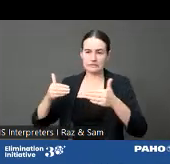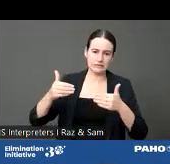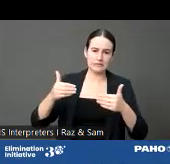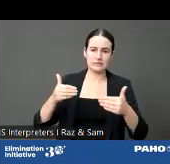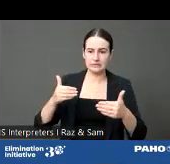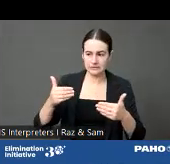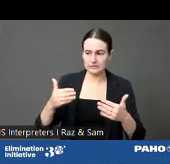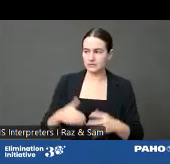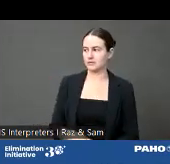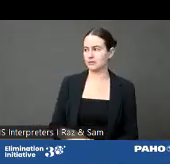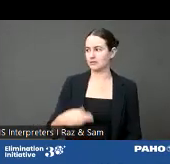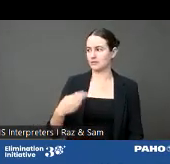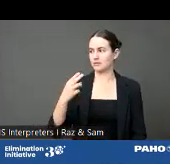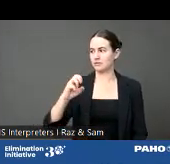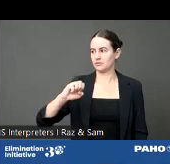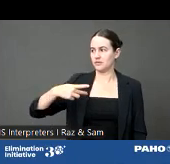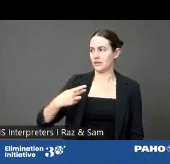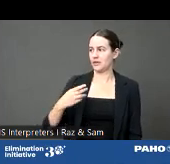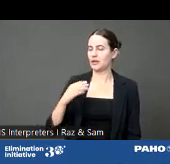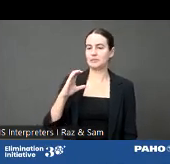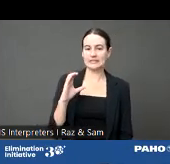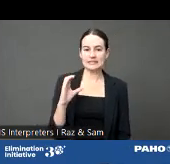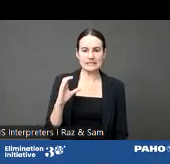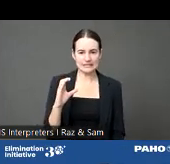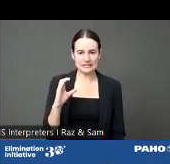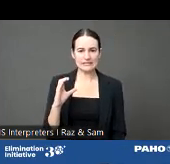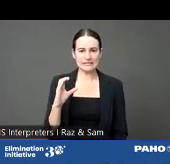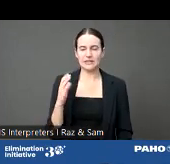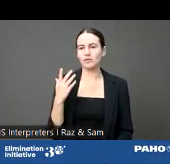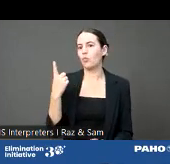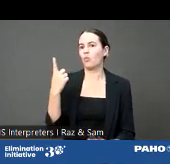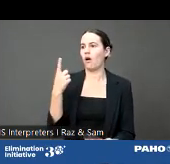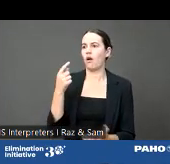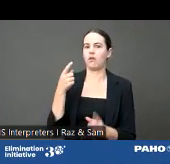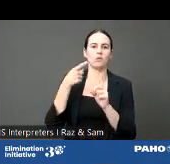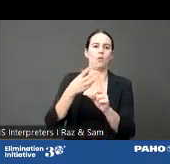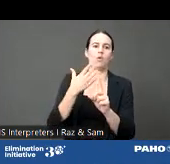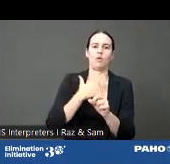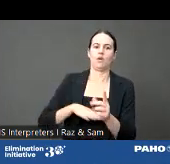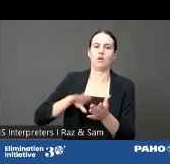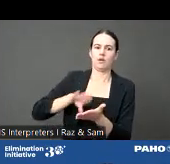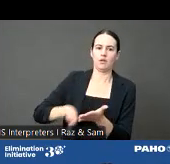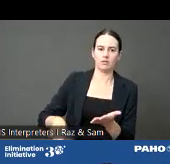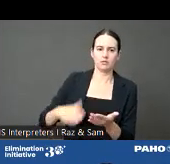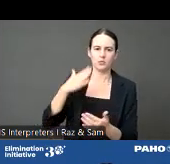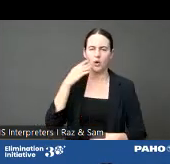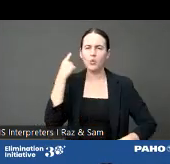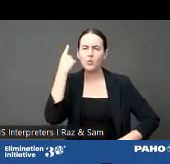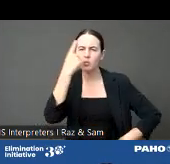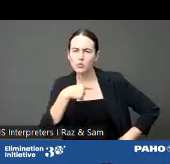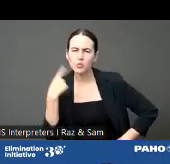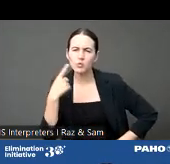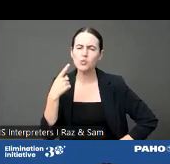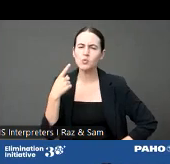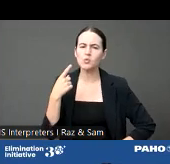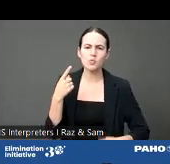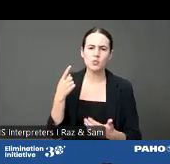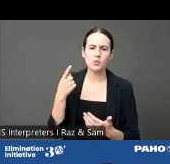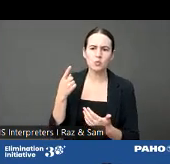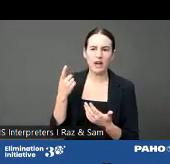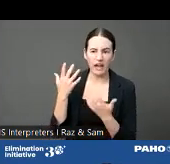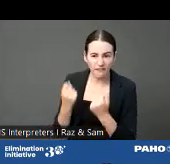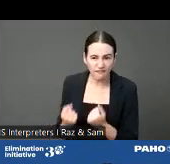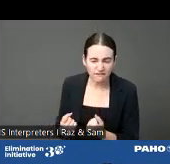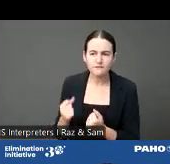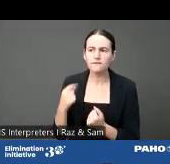C, que está com meta de eliminação. E aqui no mapa nós podemos ver onde estão as taxas mais